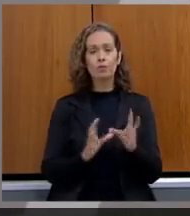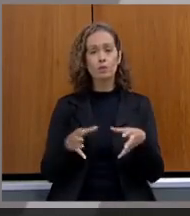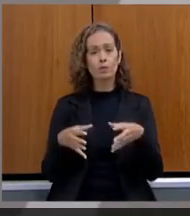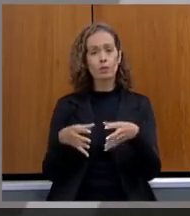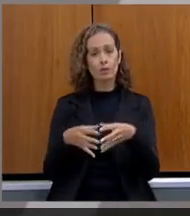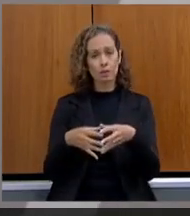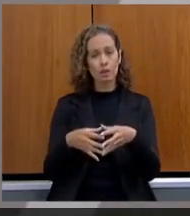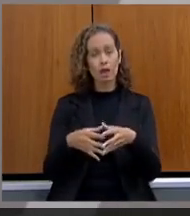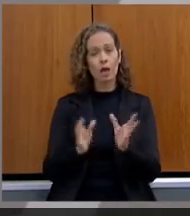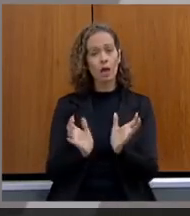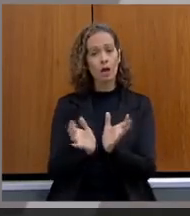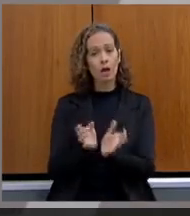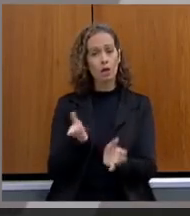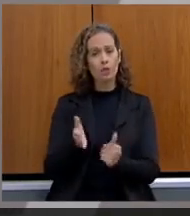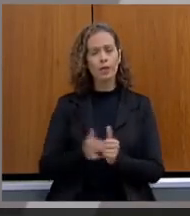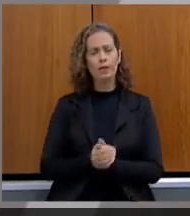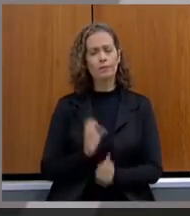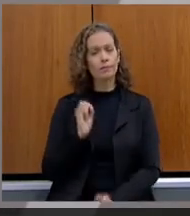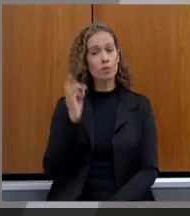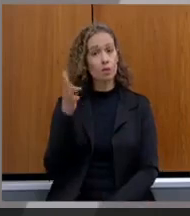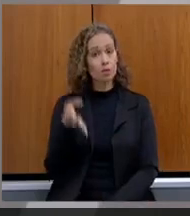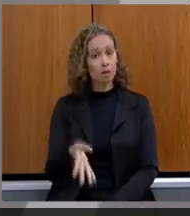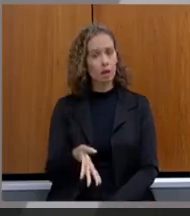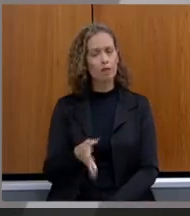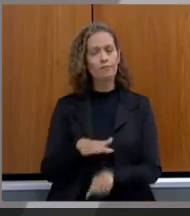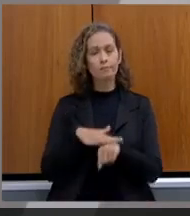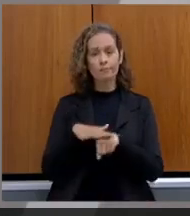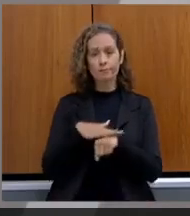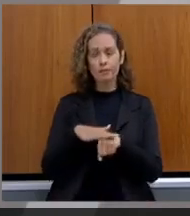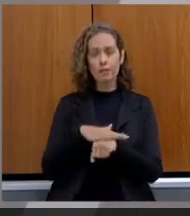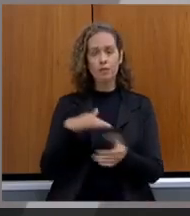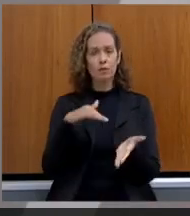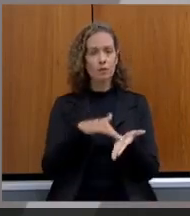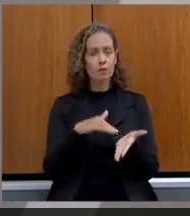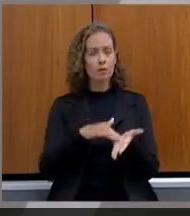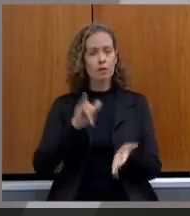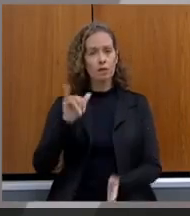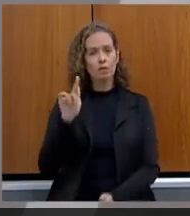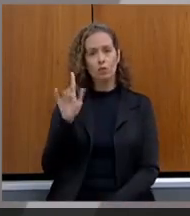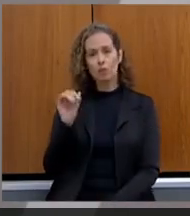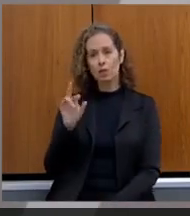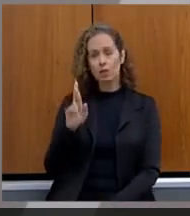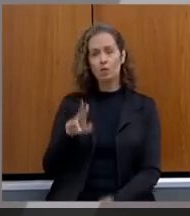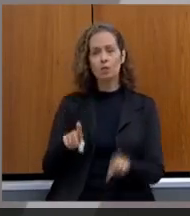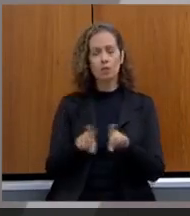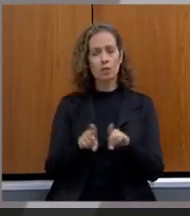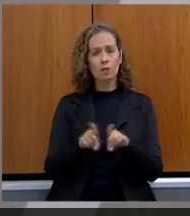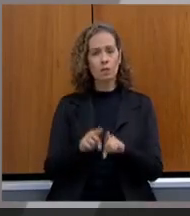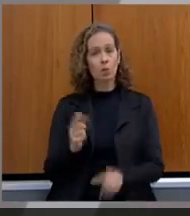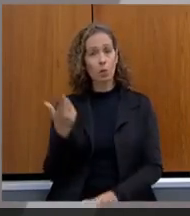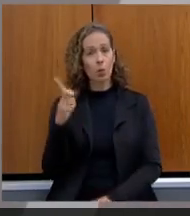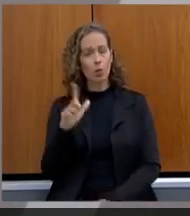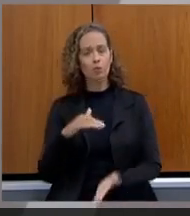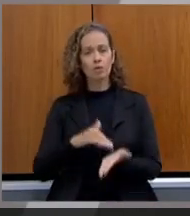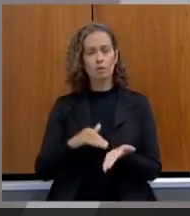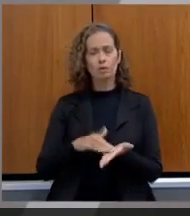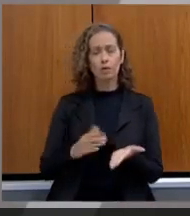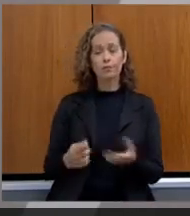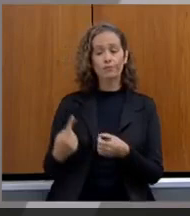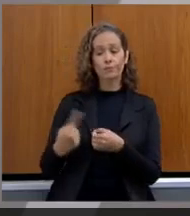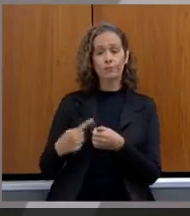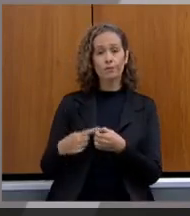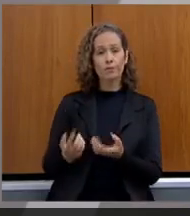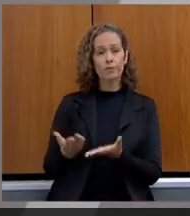de imediato logo na madrugada falei com a secretária eu falei com o secretário Igor falei com o secretário marcado município inclusive